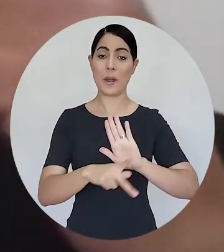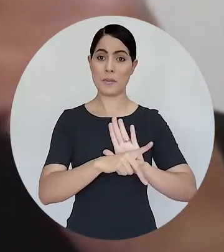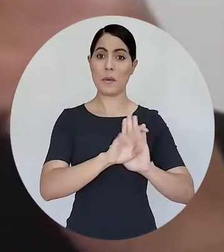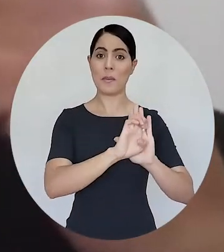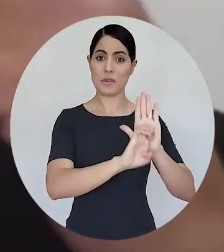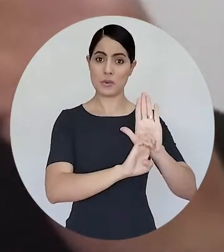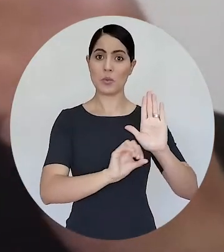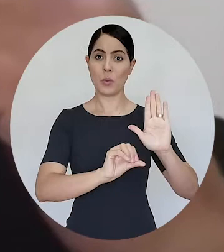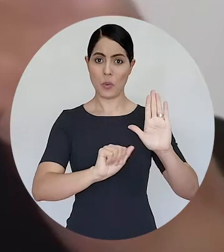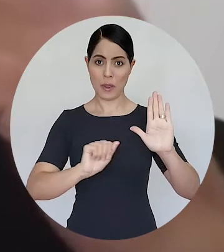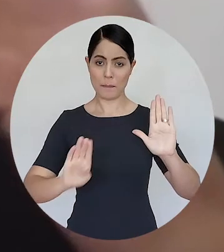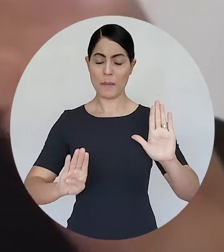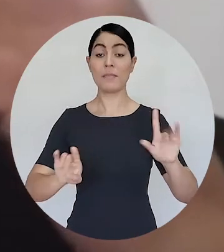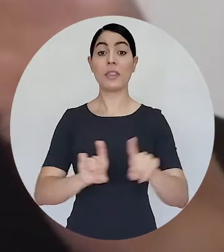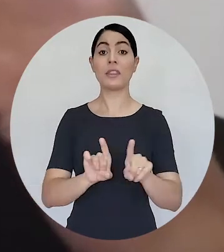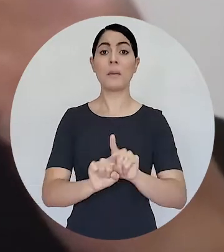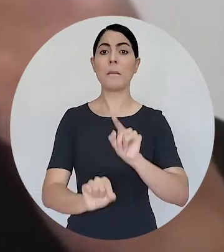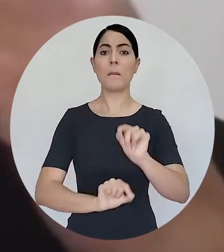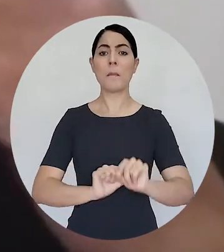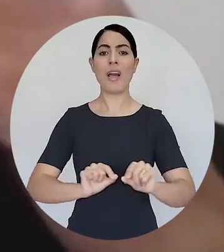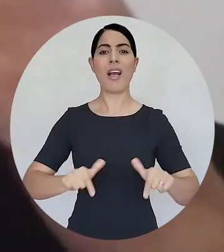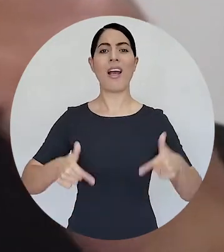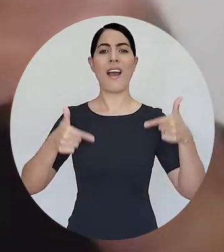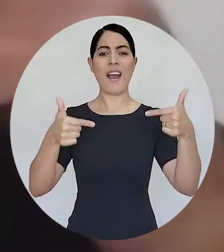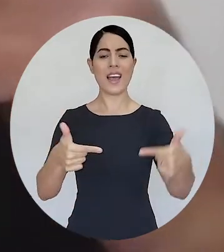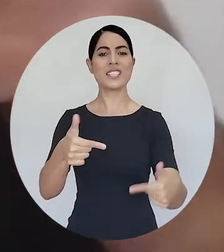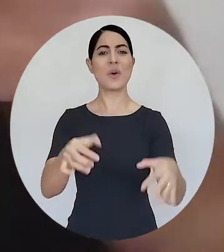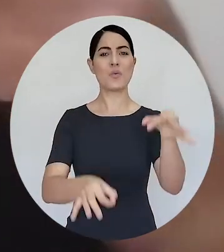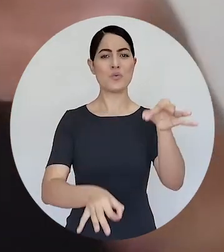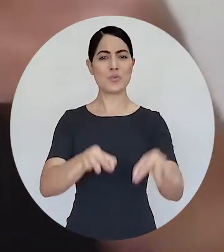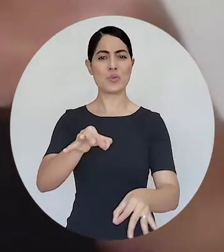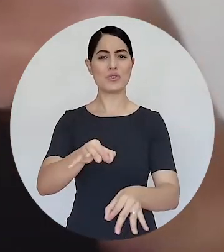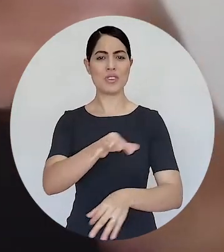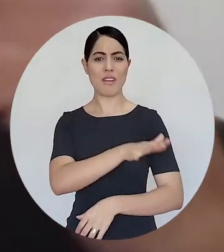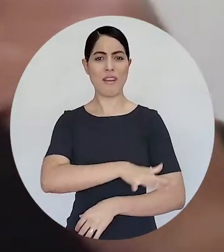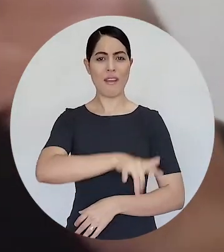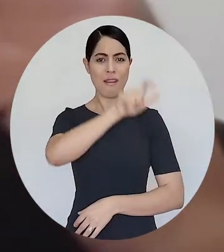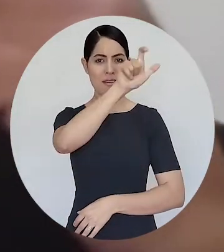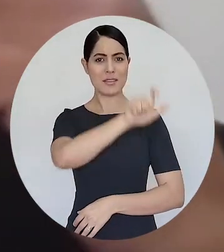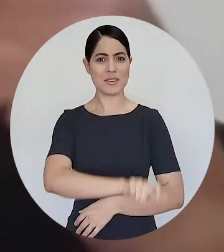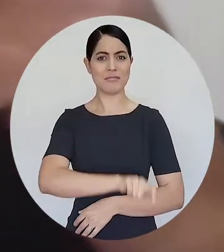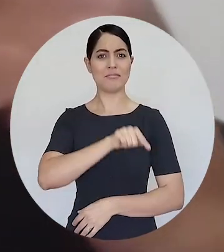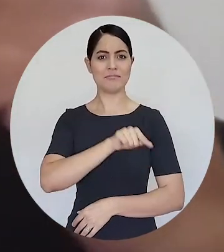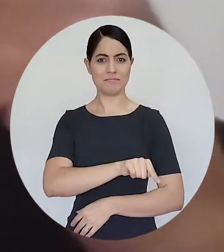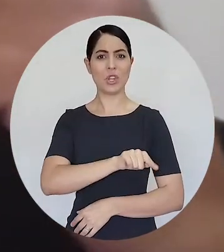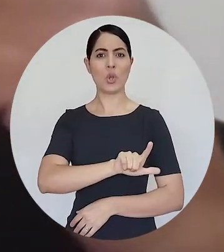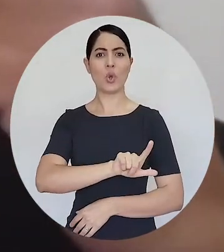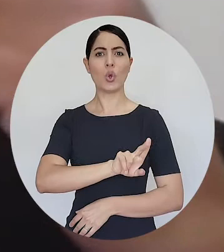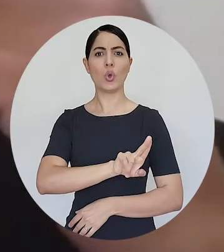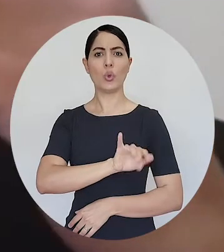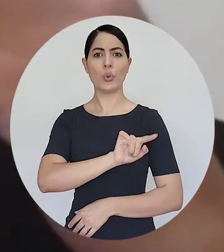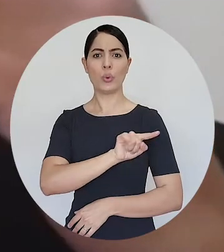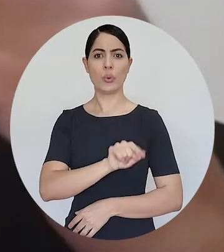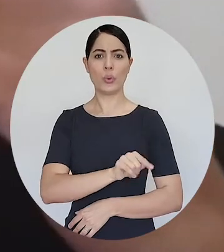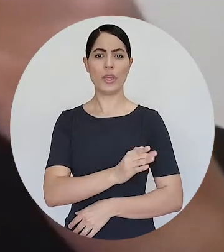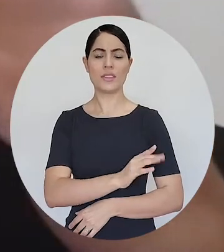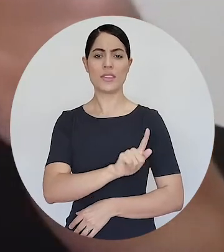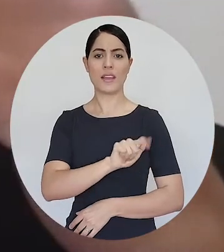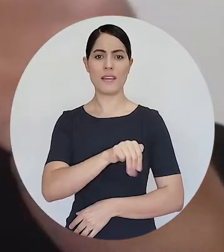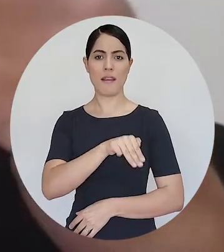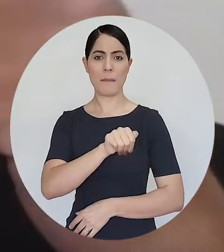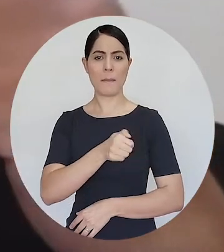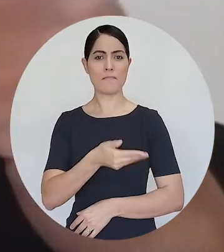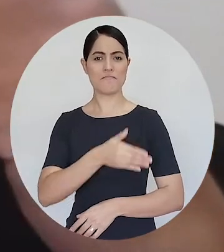da Advocacia, e faz justiça a um dos maiores advogados da história do Brasil. No mérito, tenho